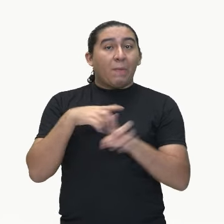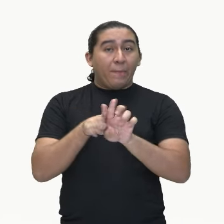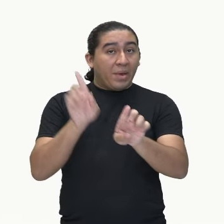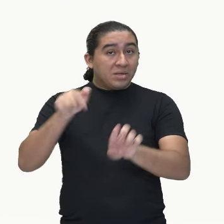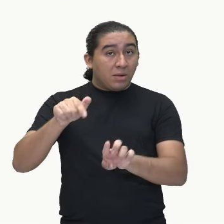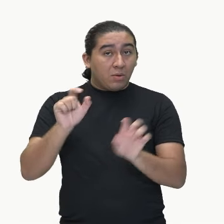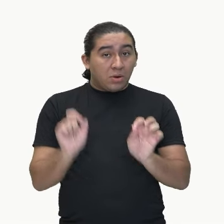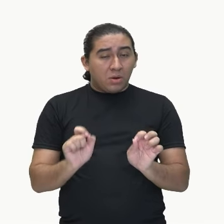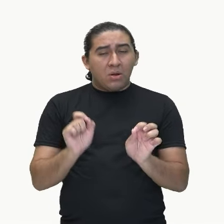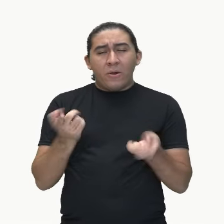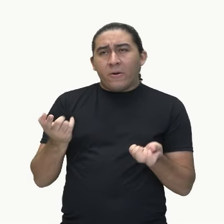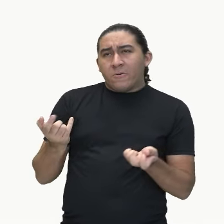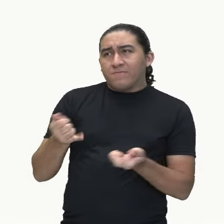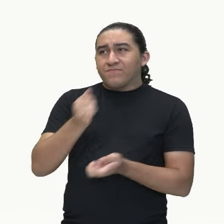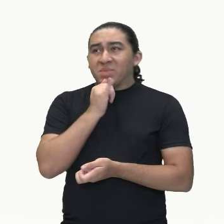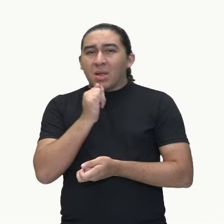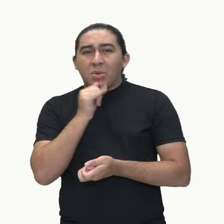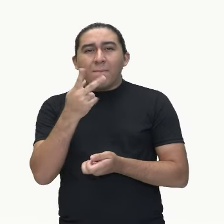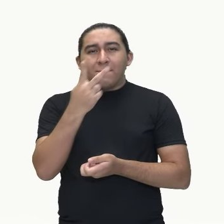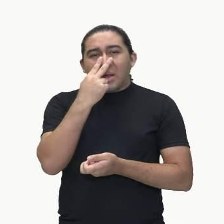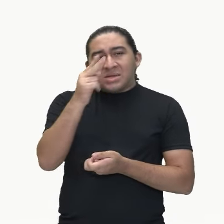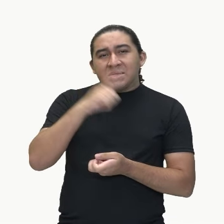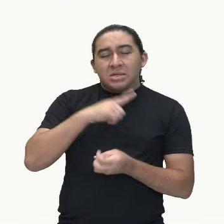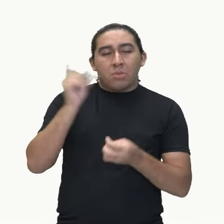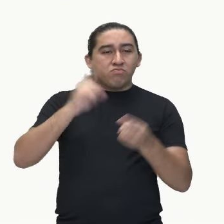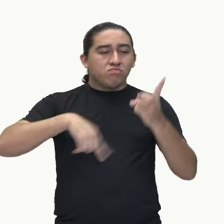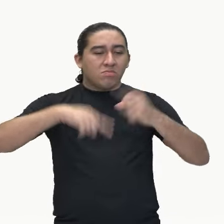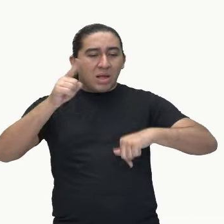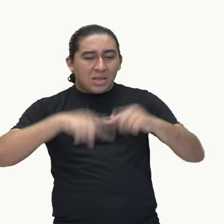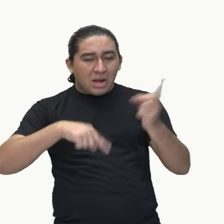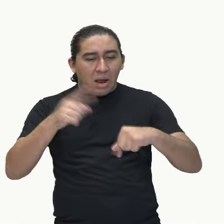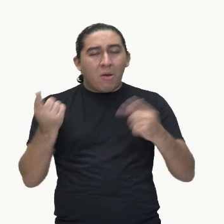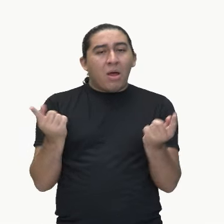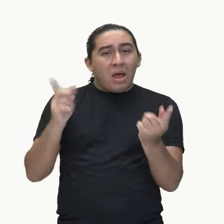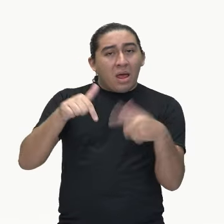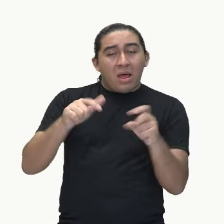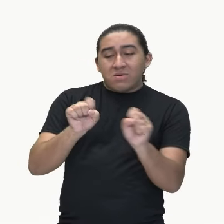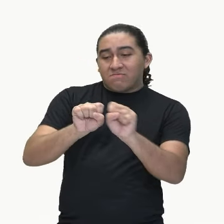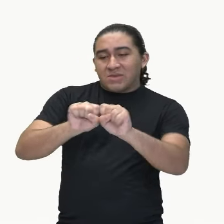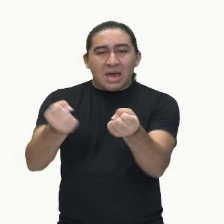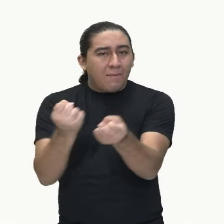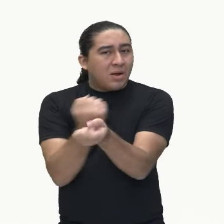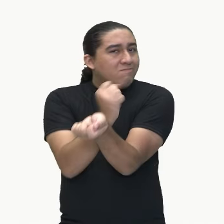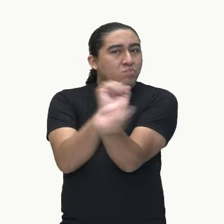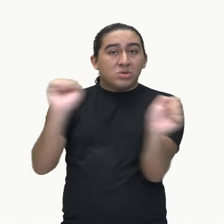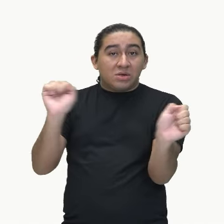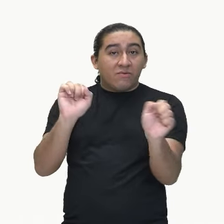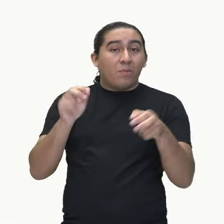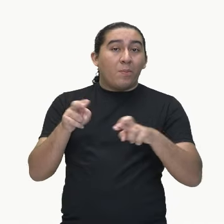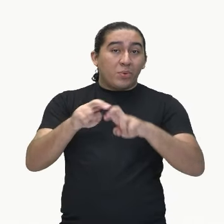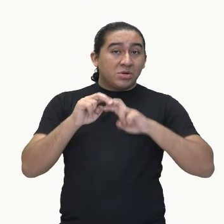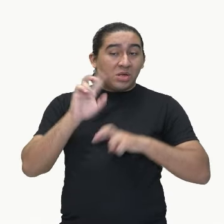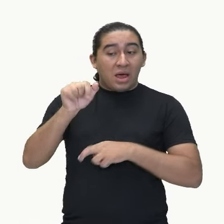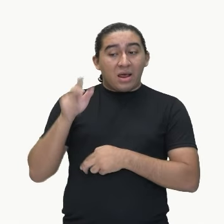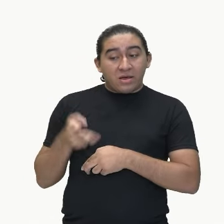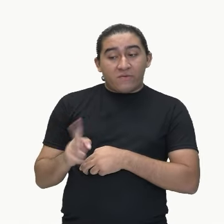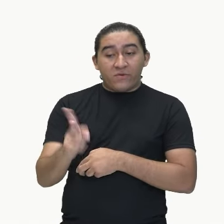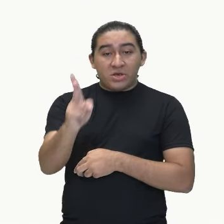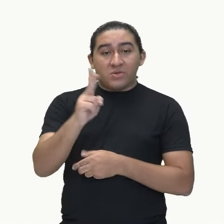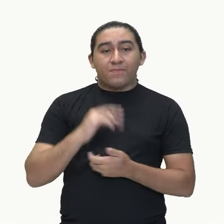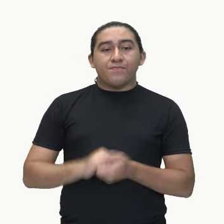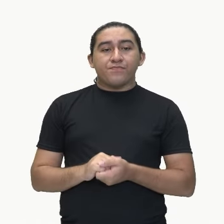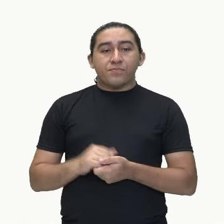algo assim, de uma matéria eterna e indestrutível, e aí ele chamou de infinito. Pitágoras